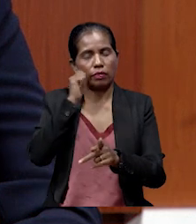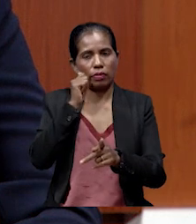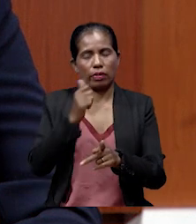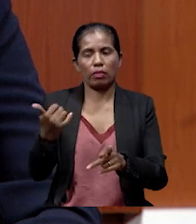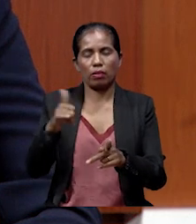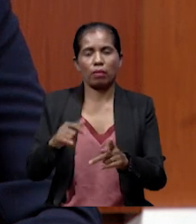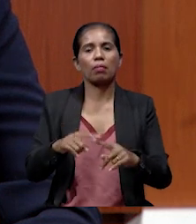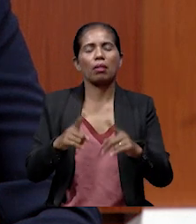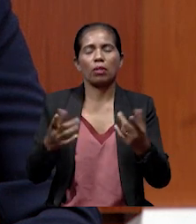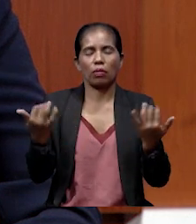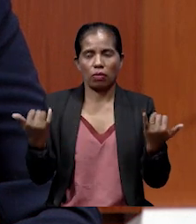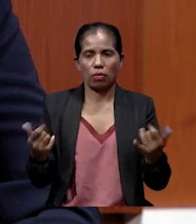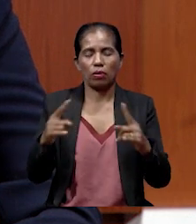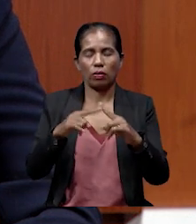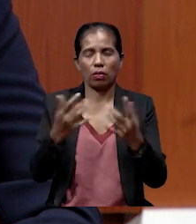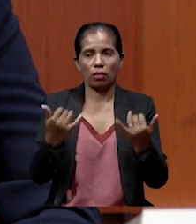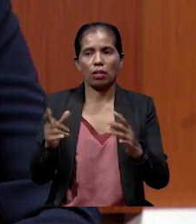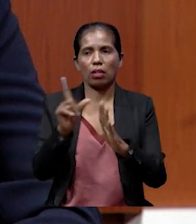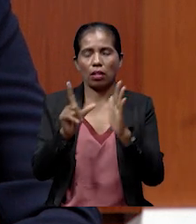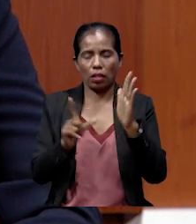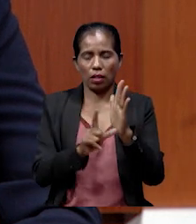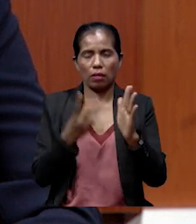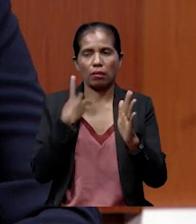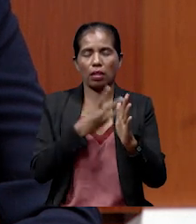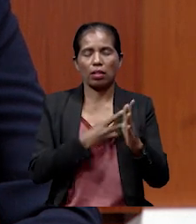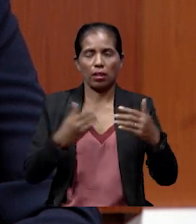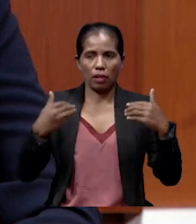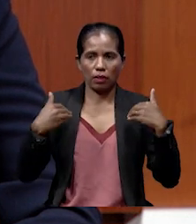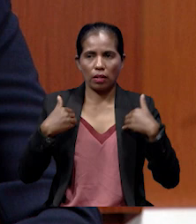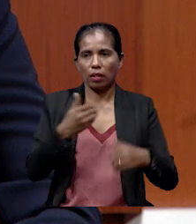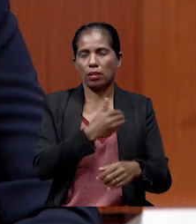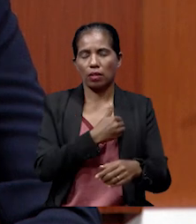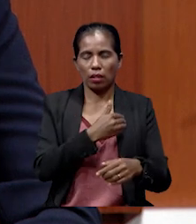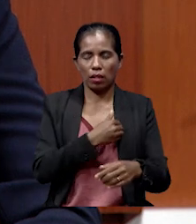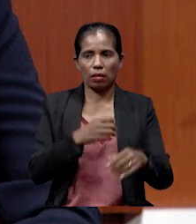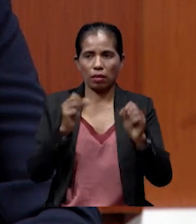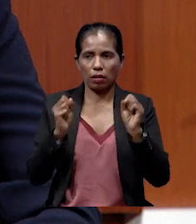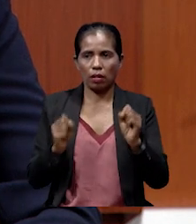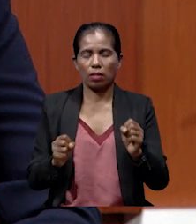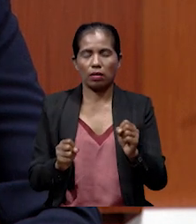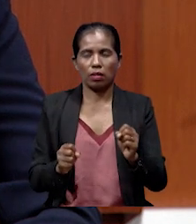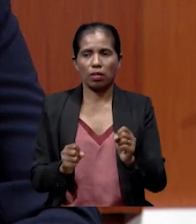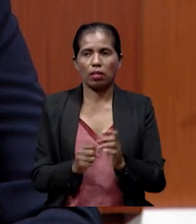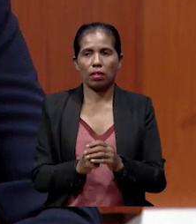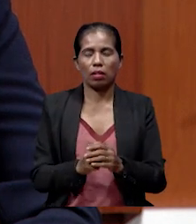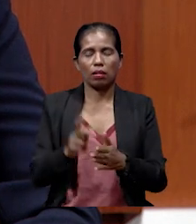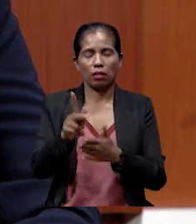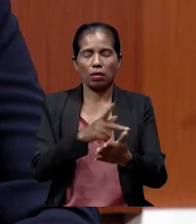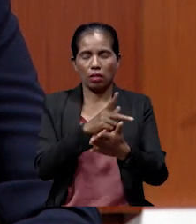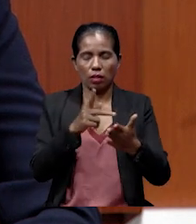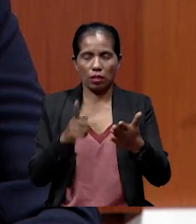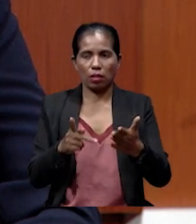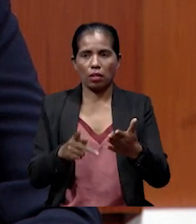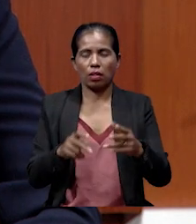to o hin lorong. Lei ne beita iha da daune se dau consegue acusa crime ne